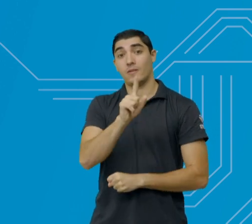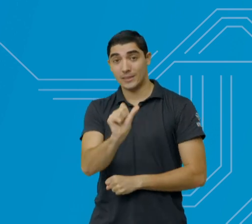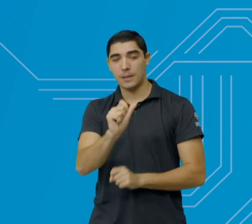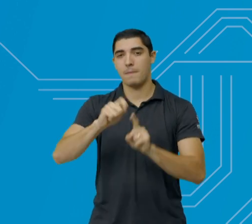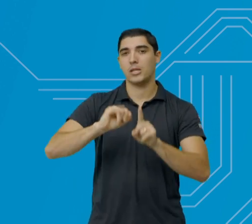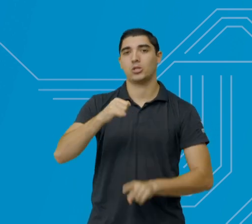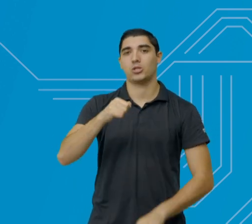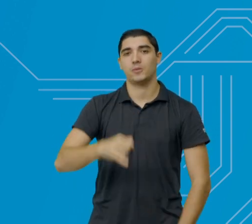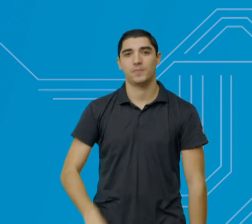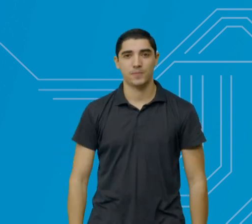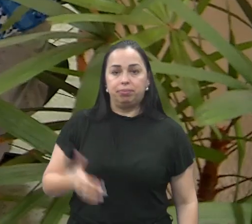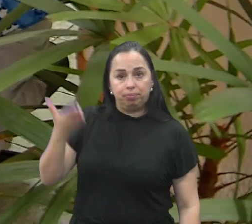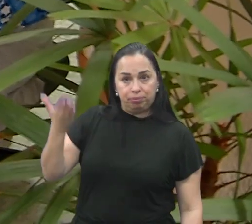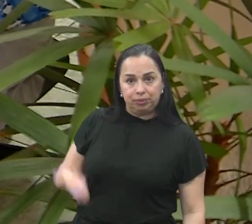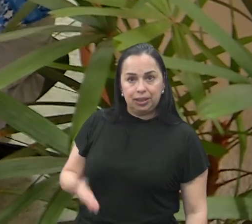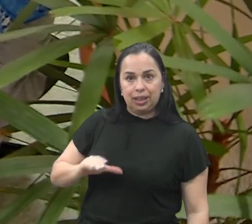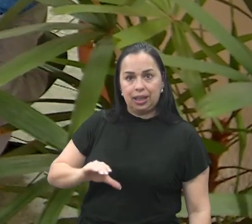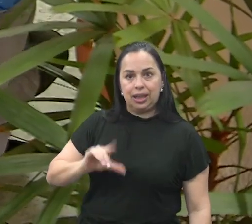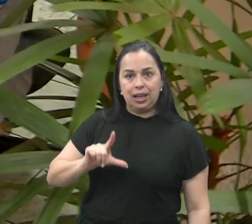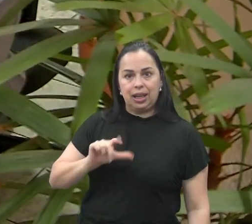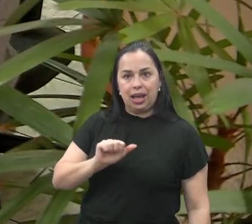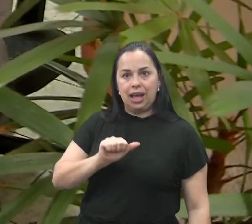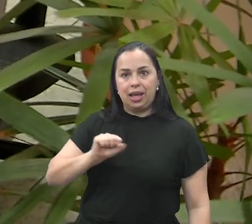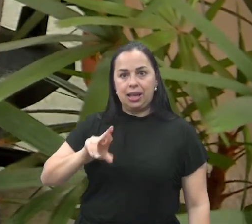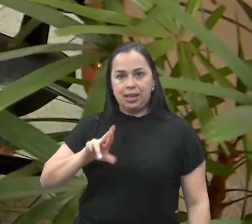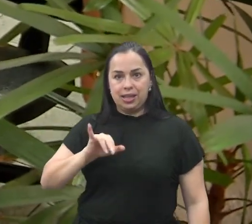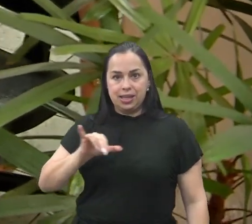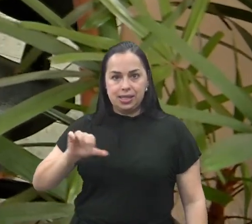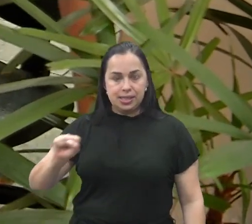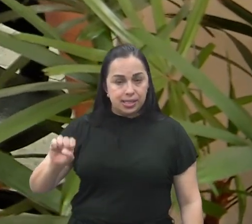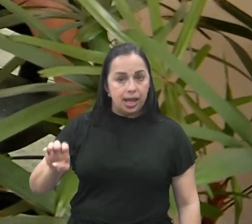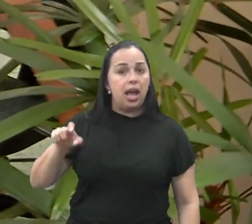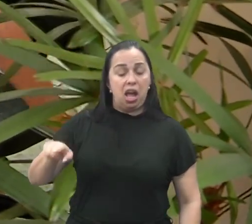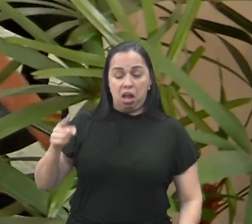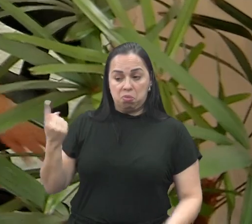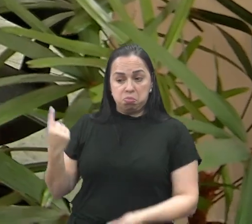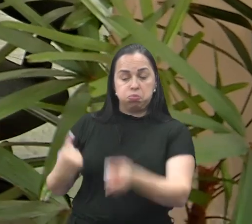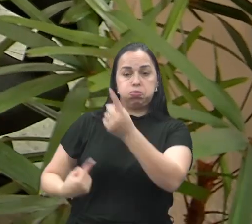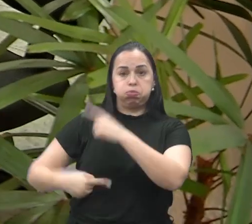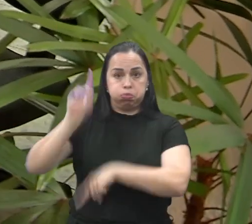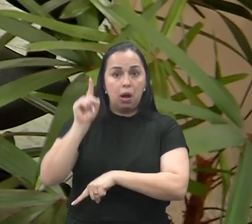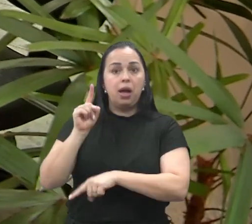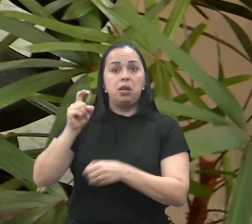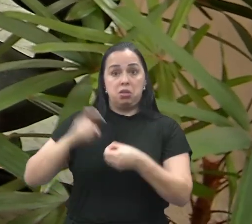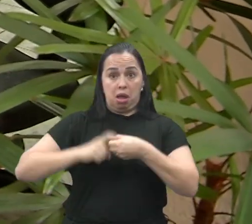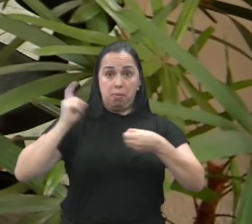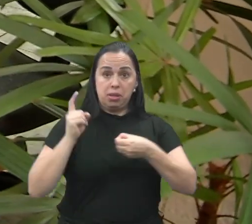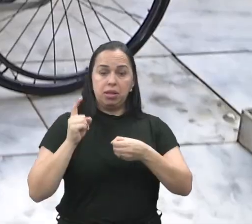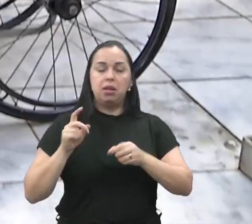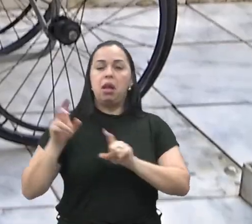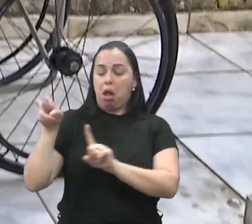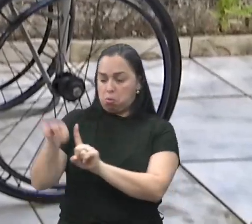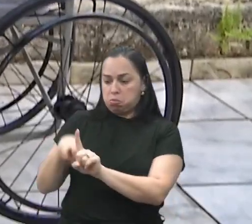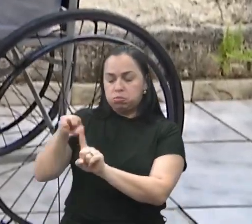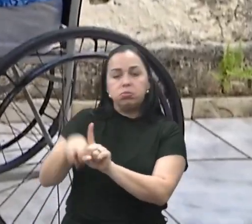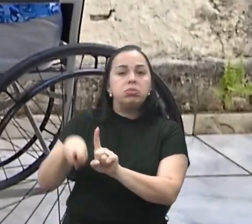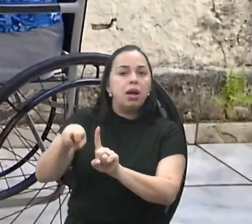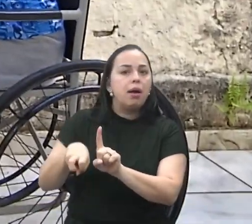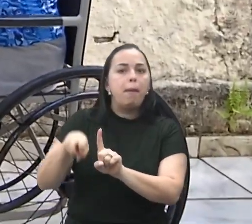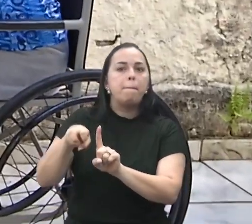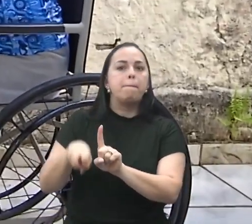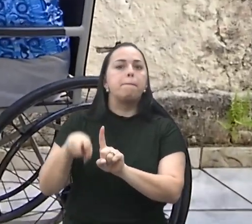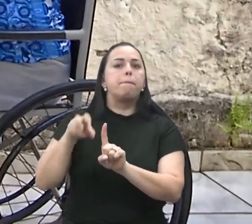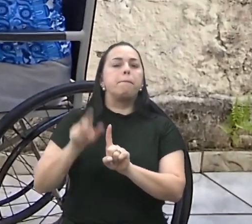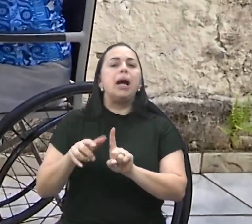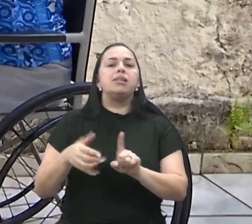janeiro de 2026. Dona Clarice, de 74 anos, é um exemplo de superação e independência. Mesmo cadeirante,